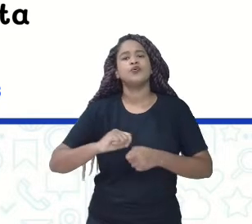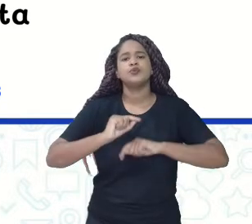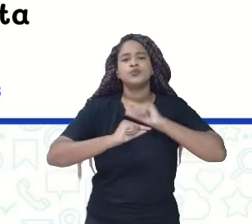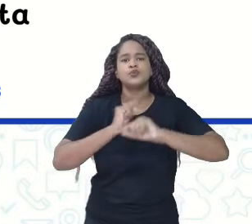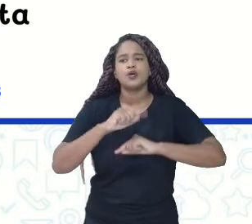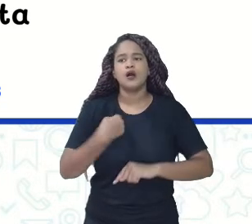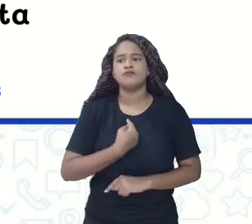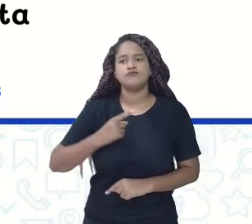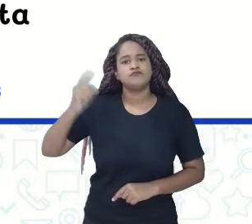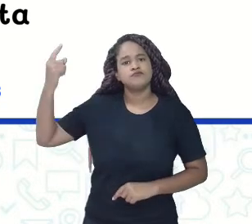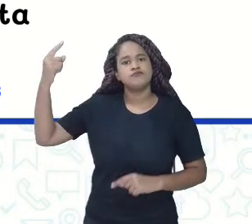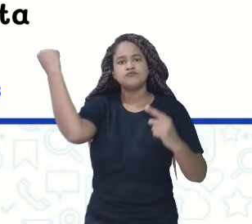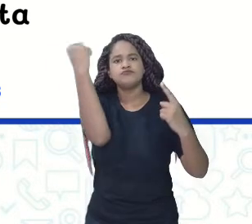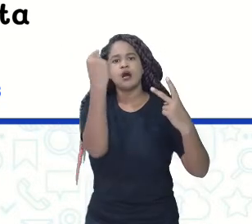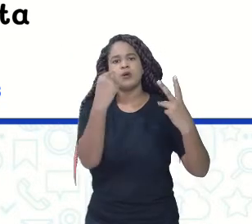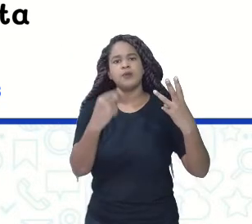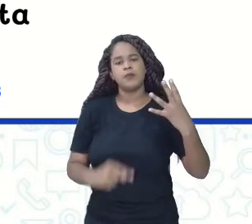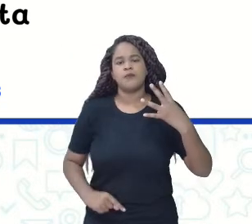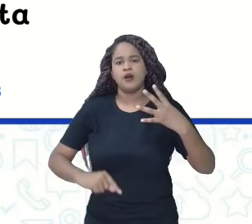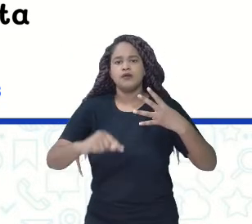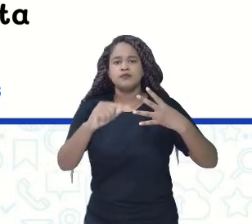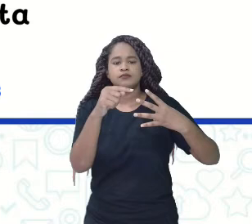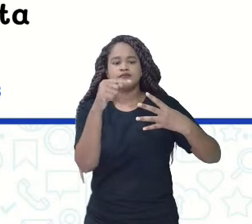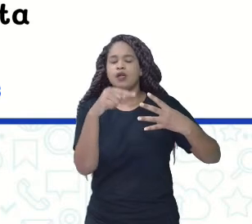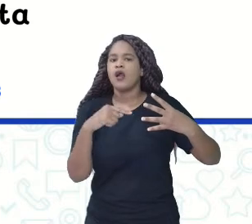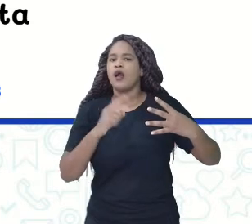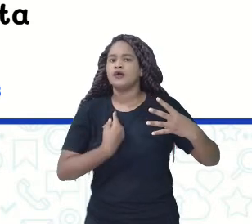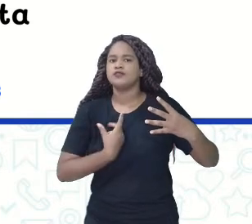gente colocou aqui as etapas e o que a gente